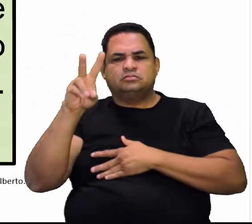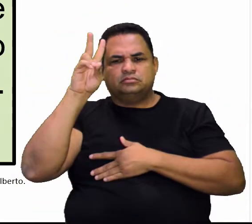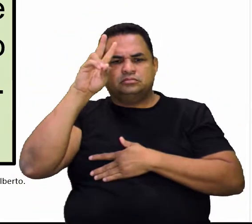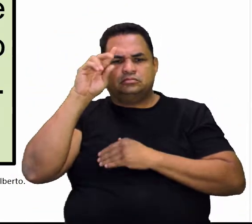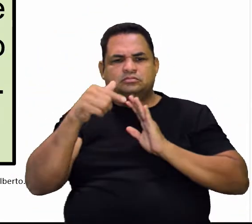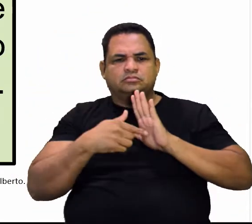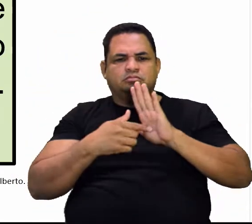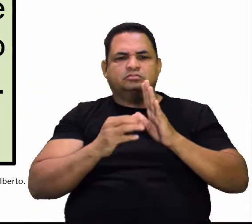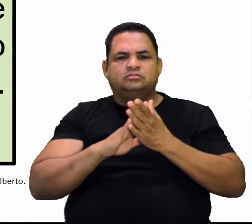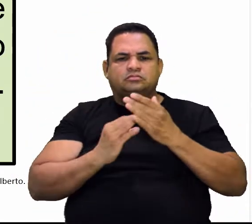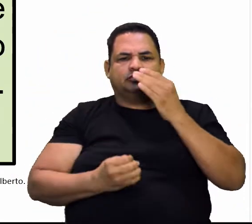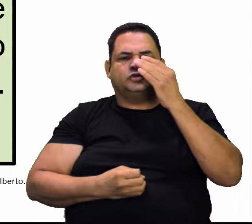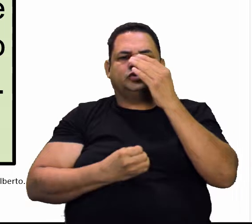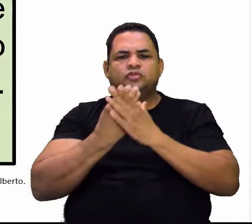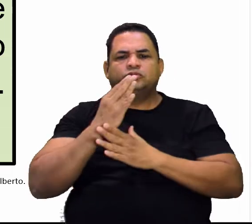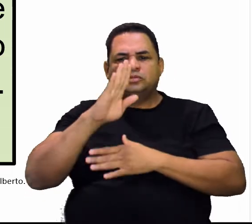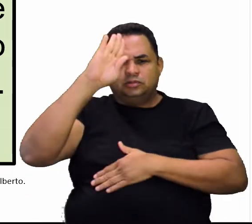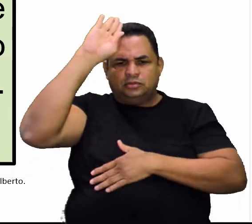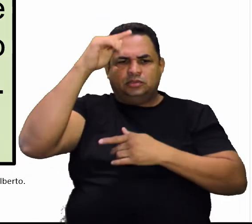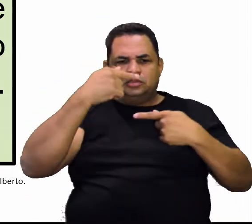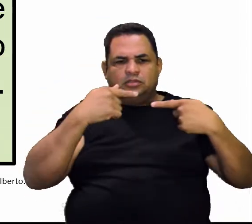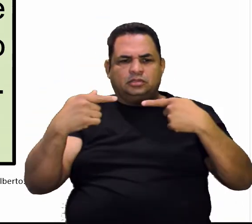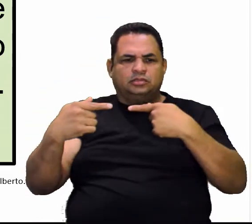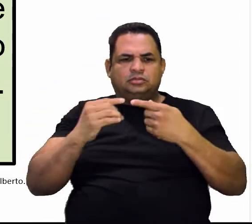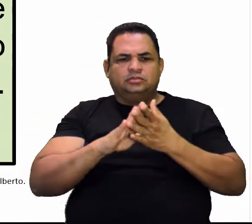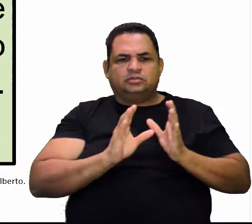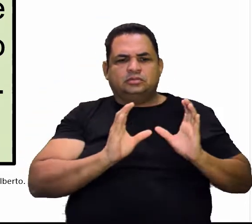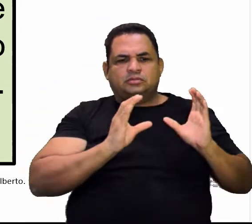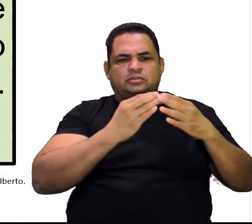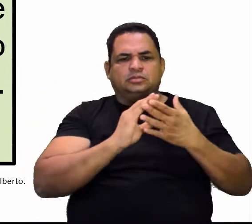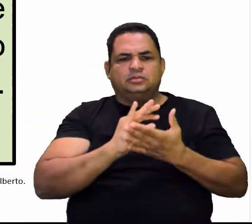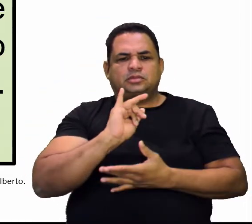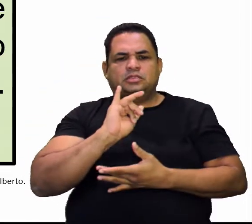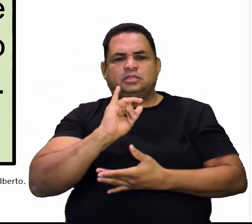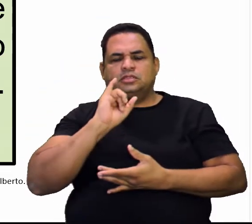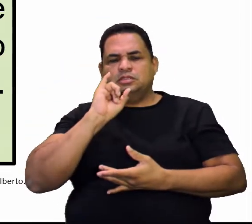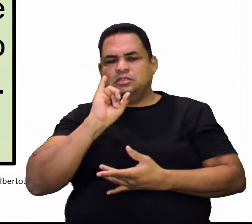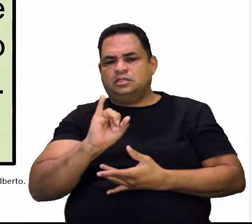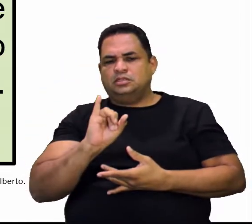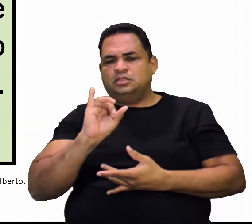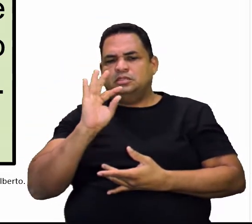históricas indicam que o nascimento de Roma está ligado à tribo dos